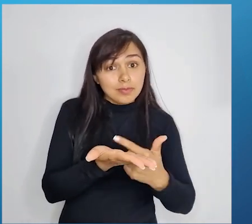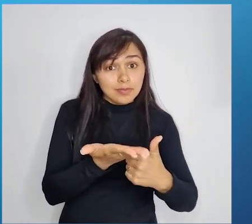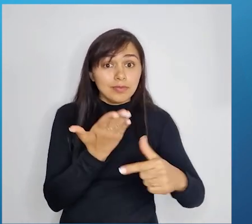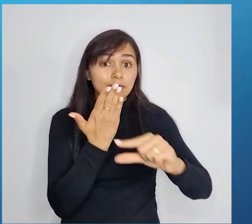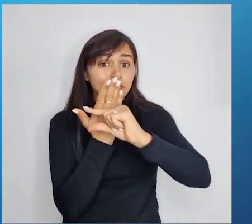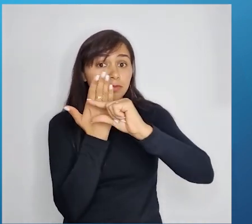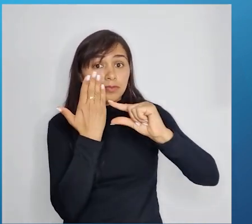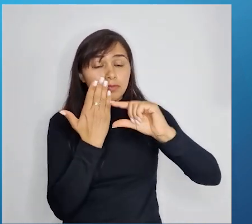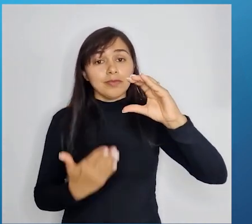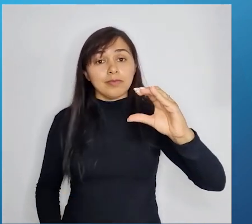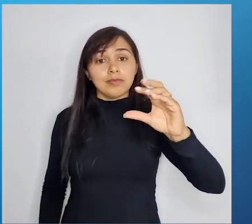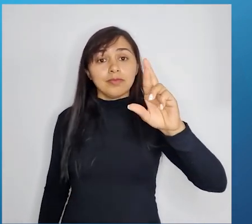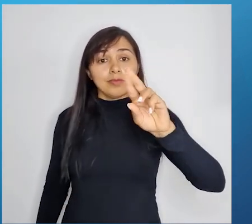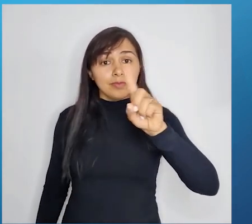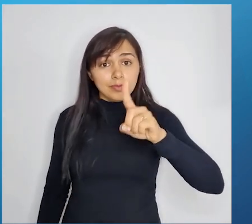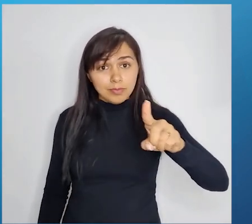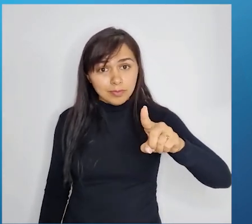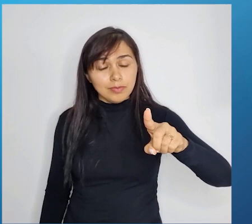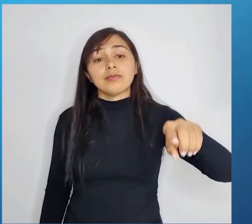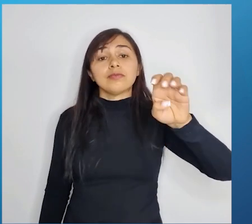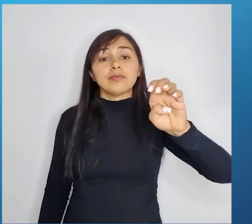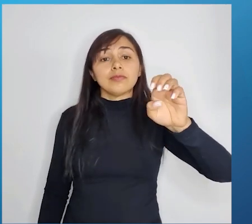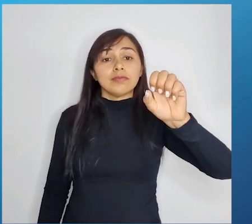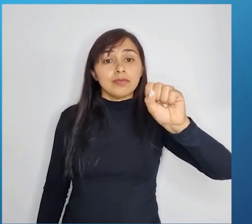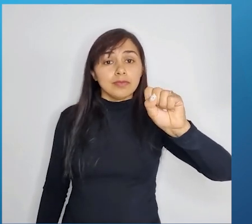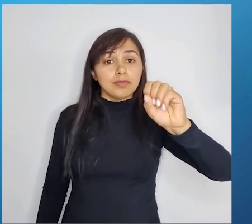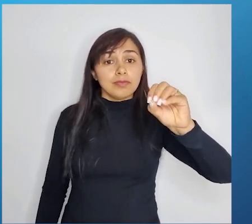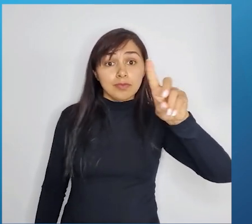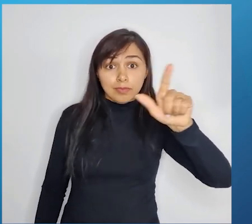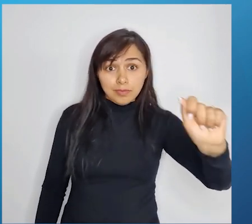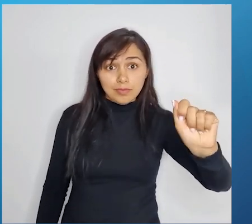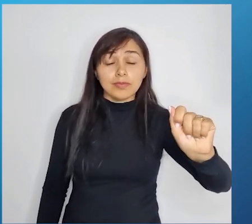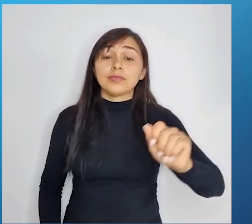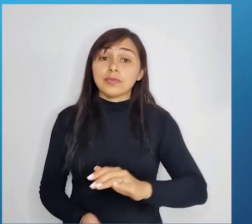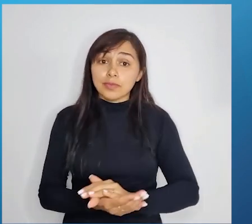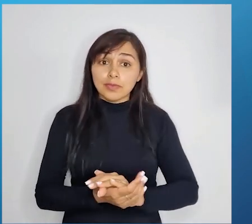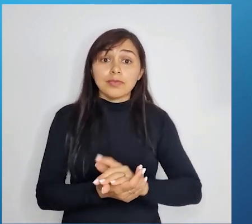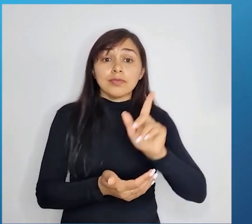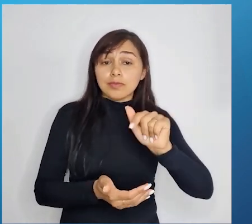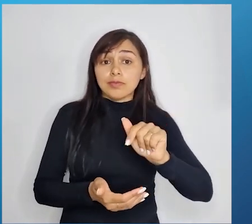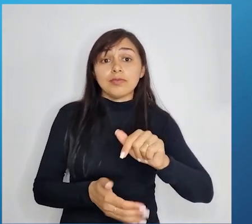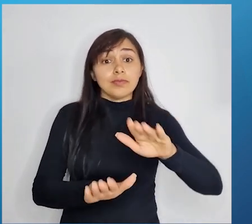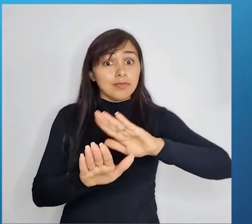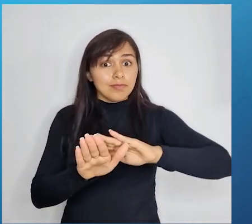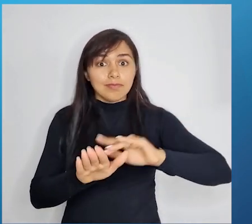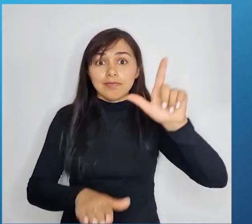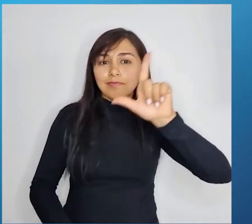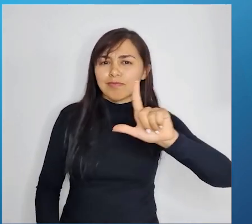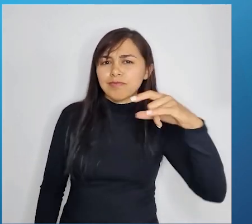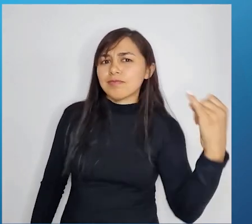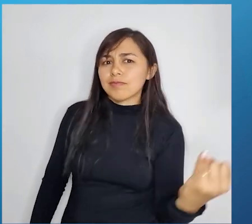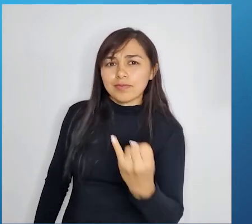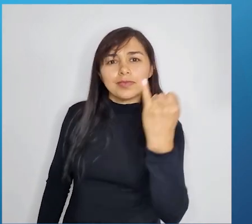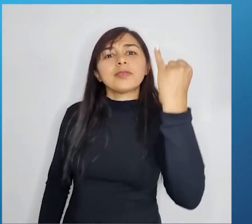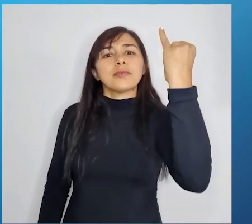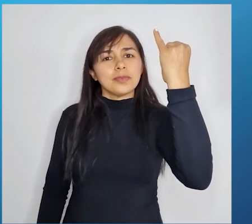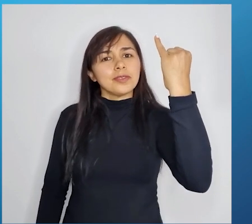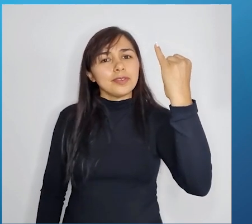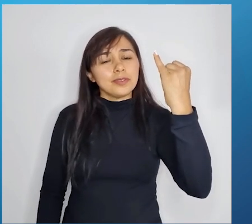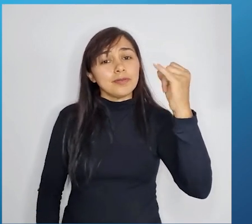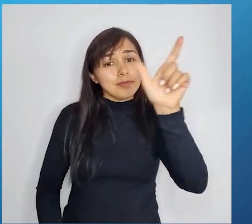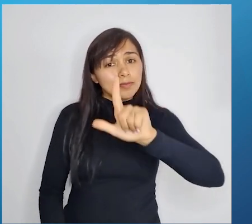Cruz e Souza. O simbolismo foi um movimento literário que teve impacto significativo na literatura